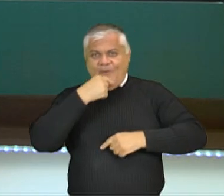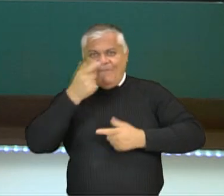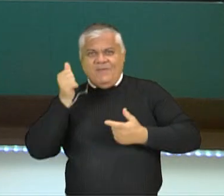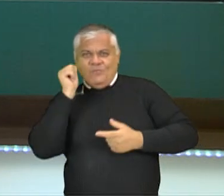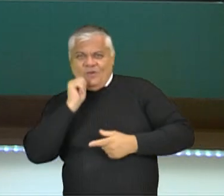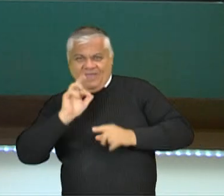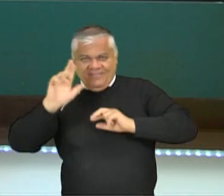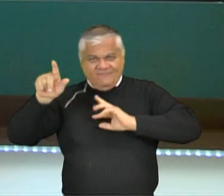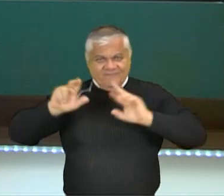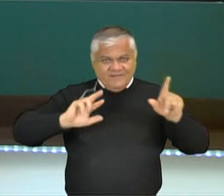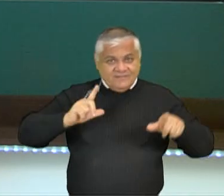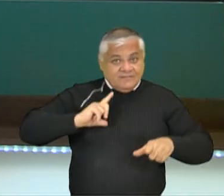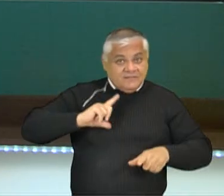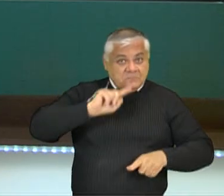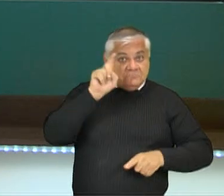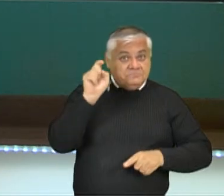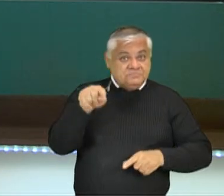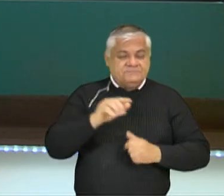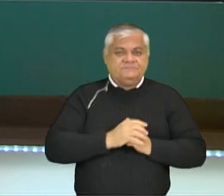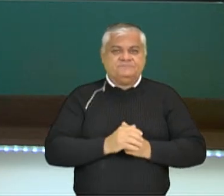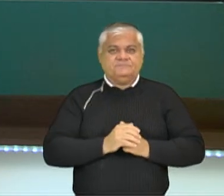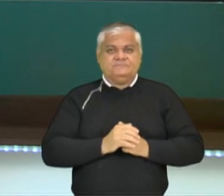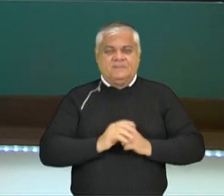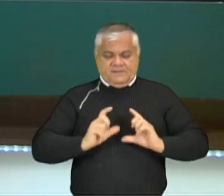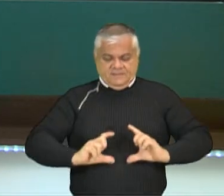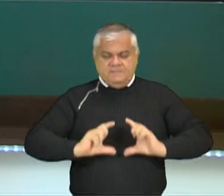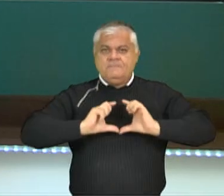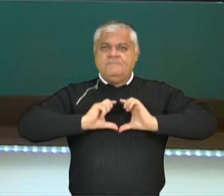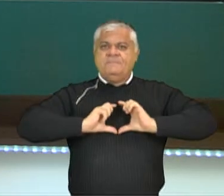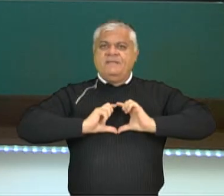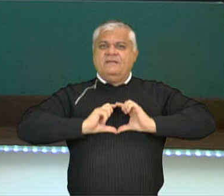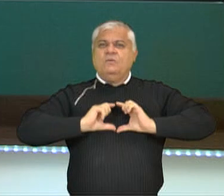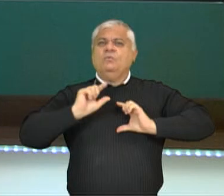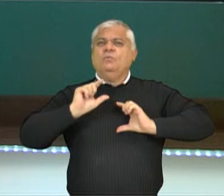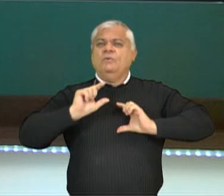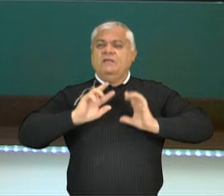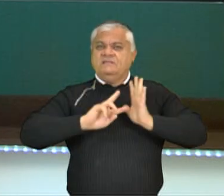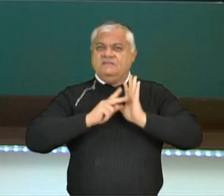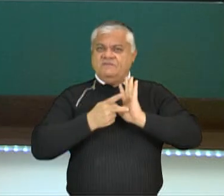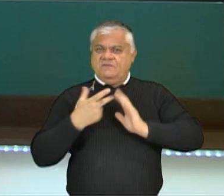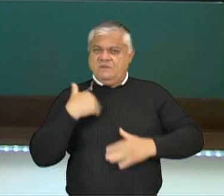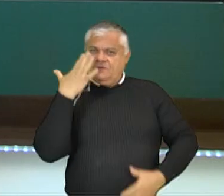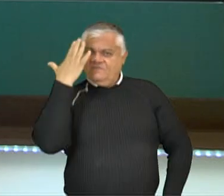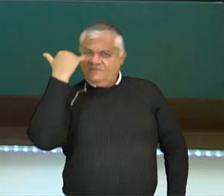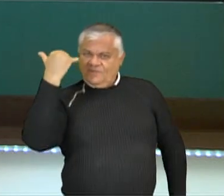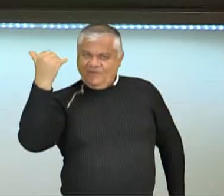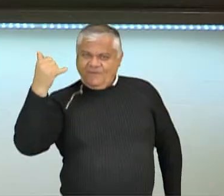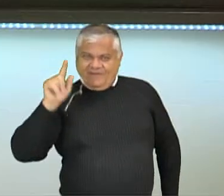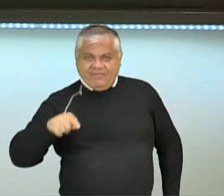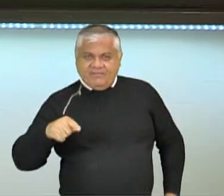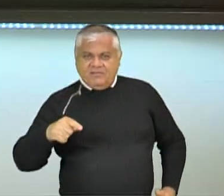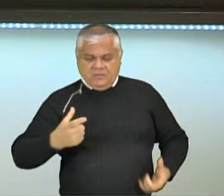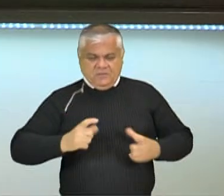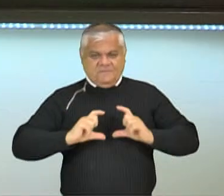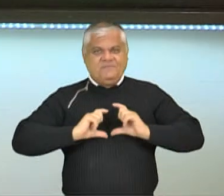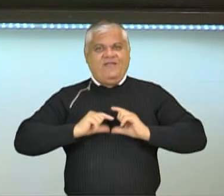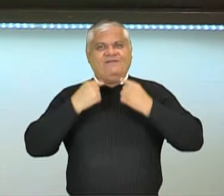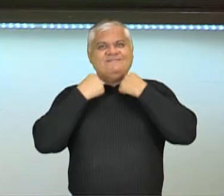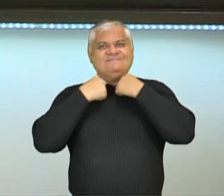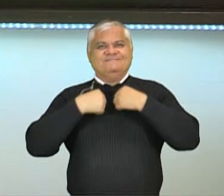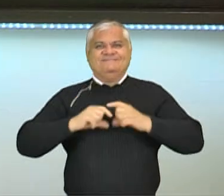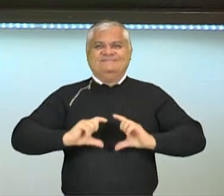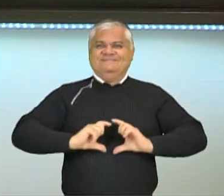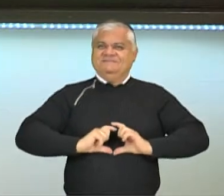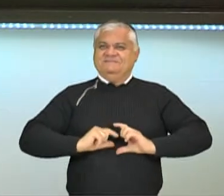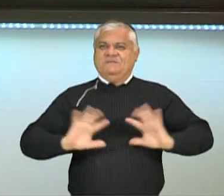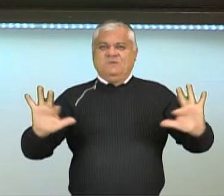feminino? Ganhar medalhas significa ficar mais popular? Quando você ganha uma medalha, você acha que